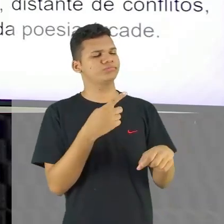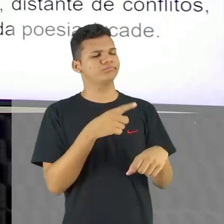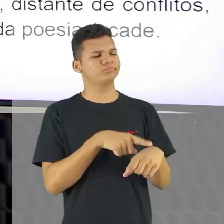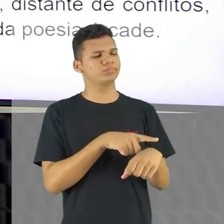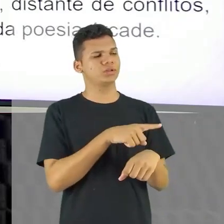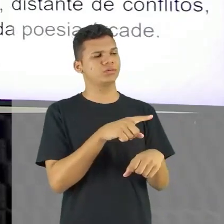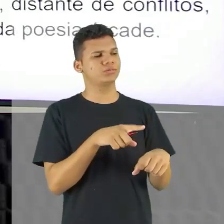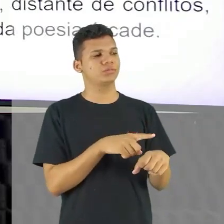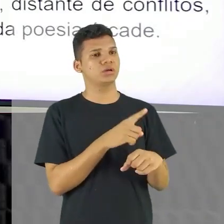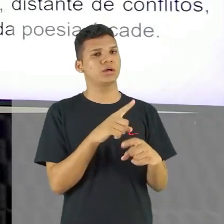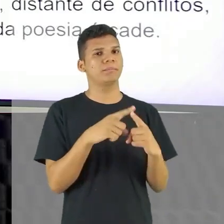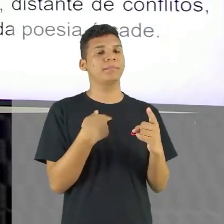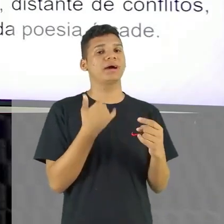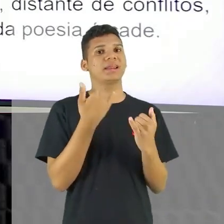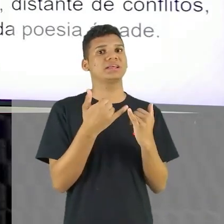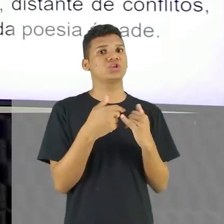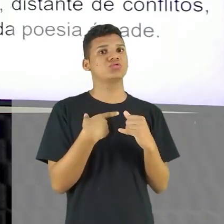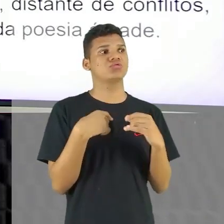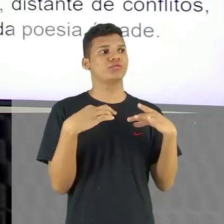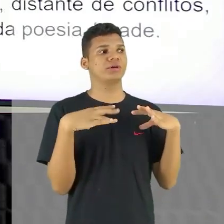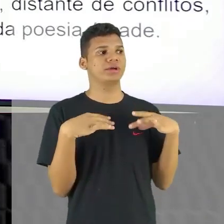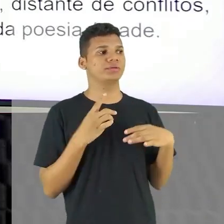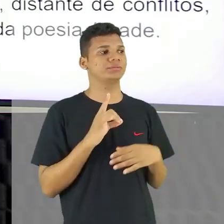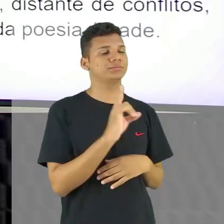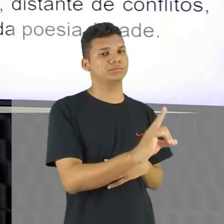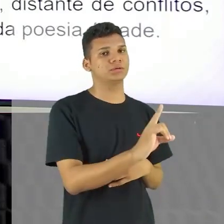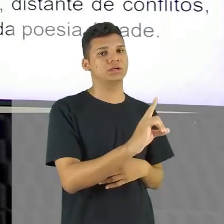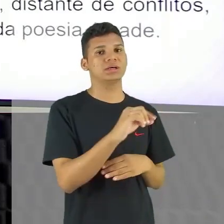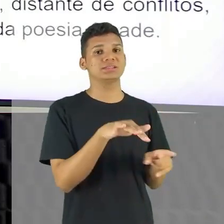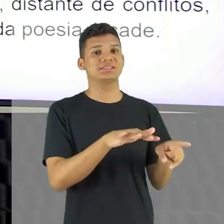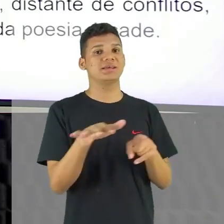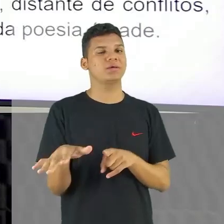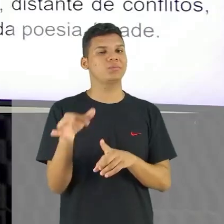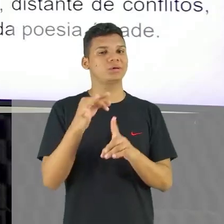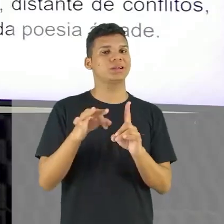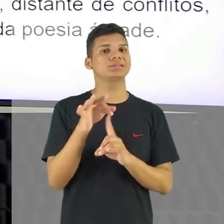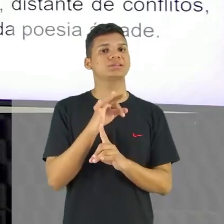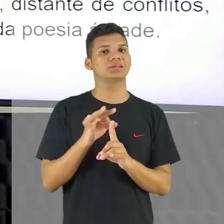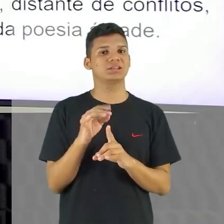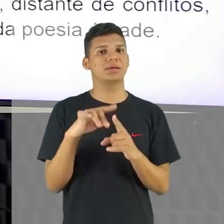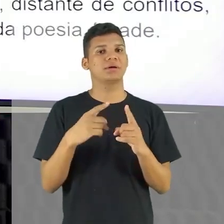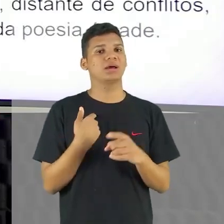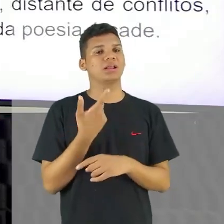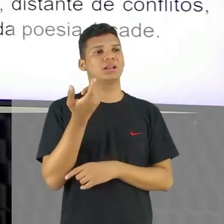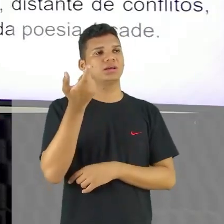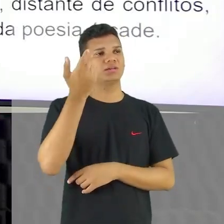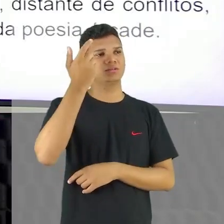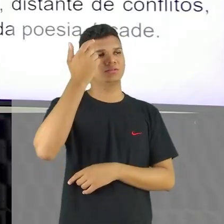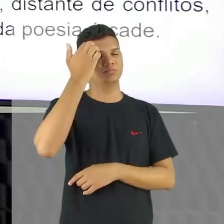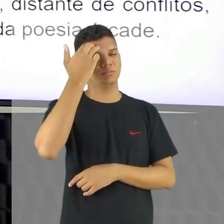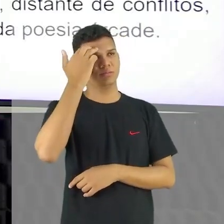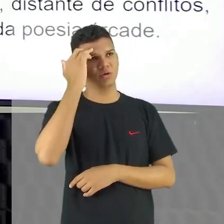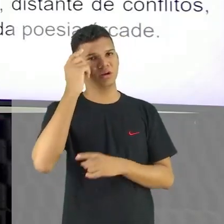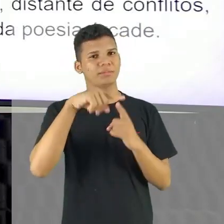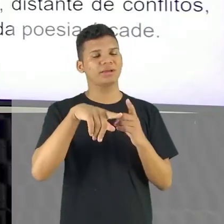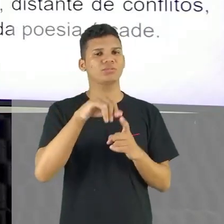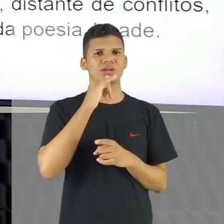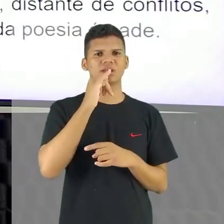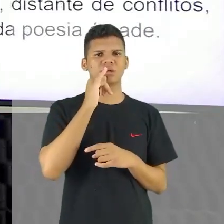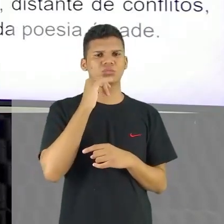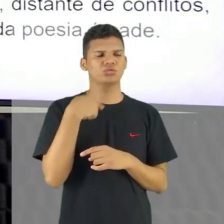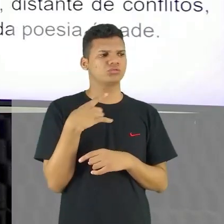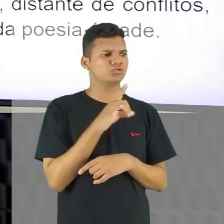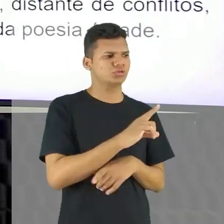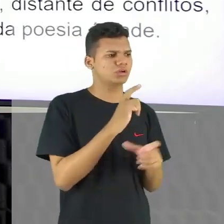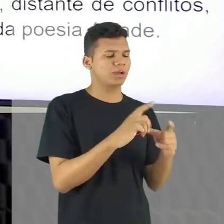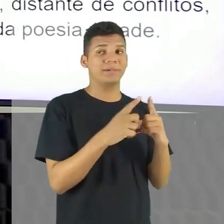estiver enganada, a Semana Santa. E lá ela teve, né, memórias. Quem nunca chega num lugar que já foi